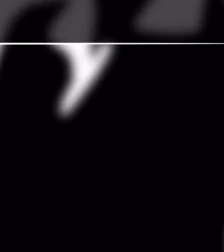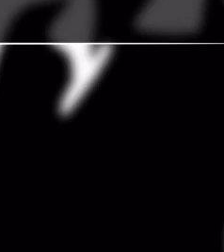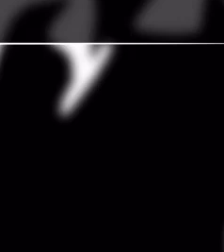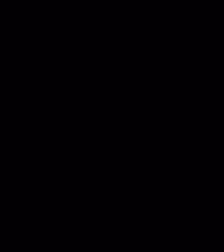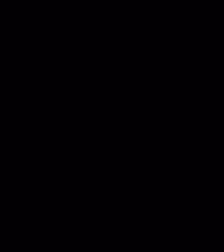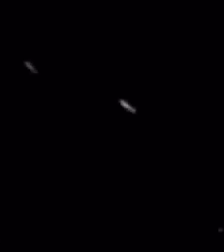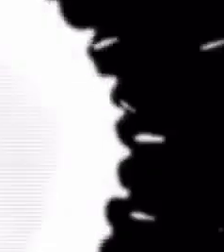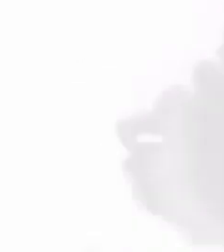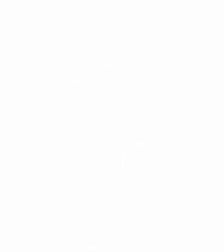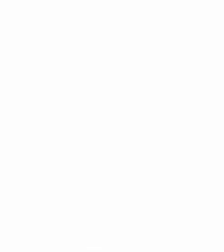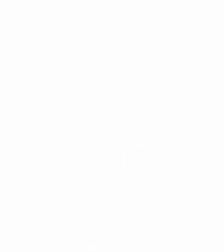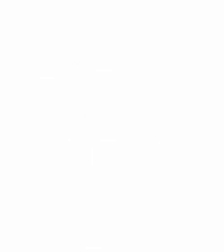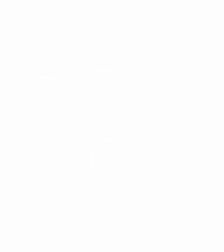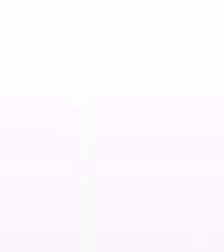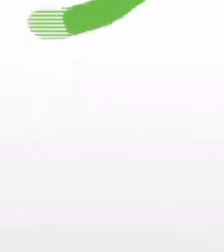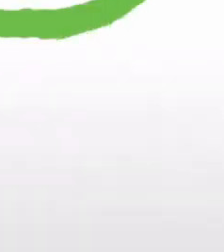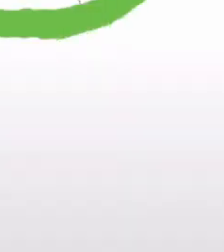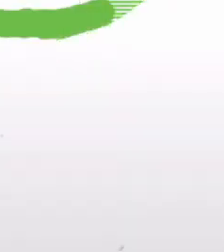o